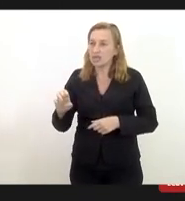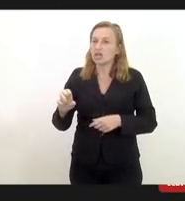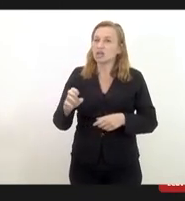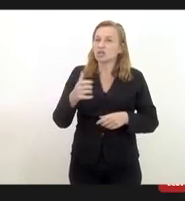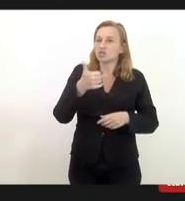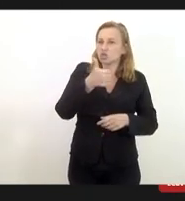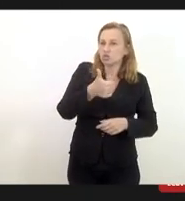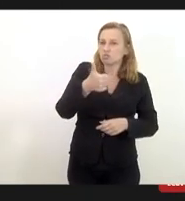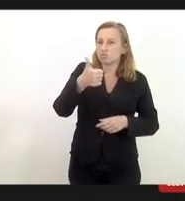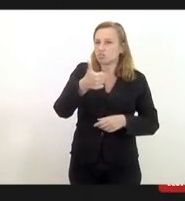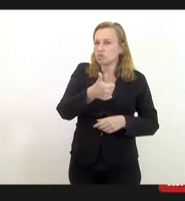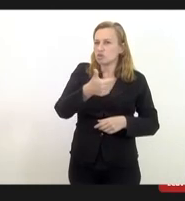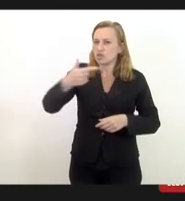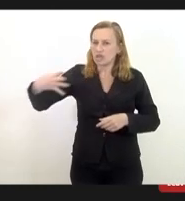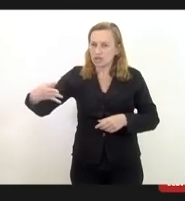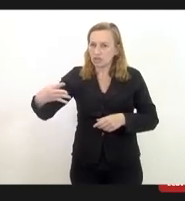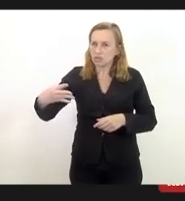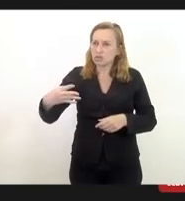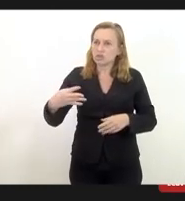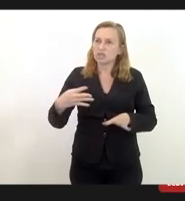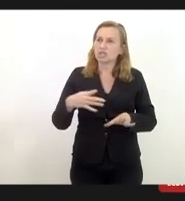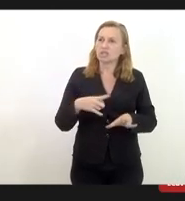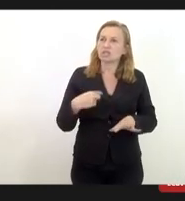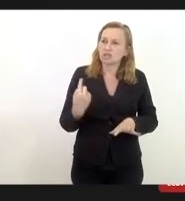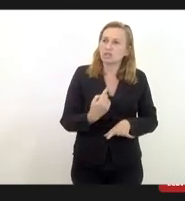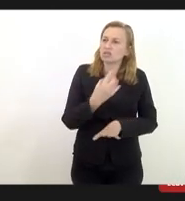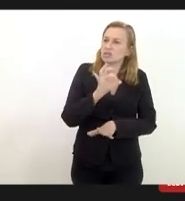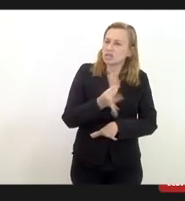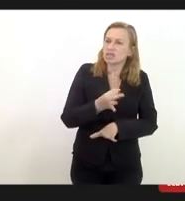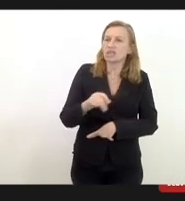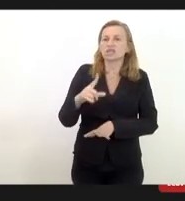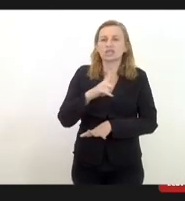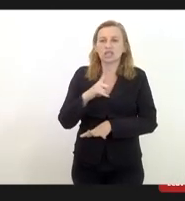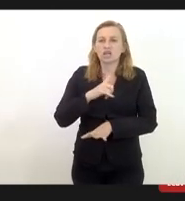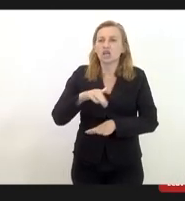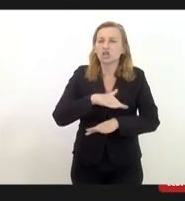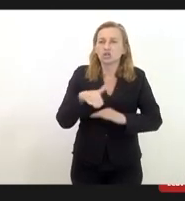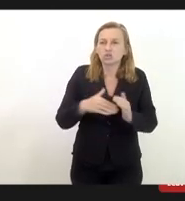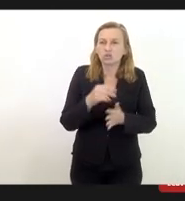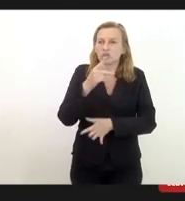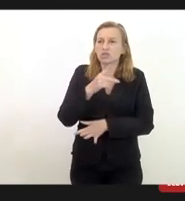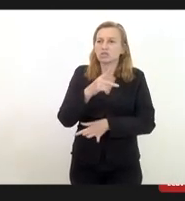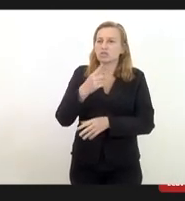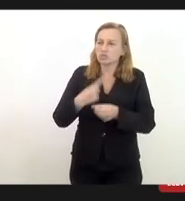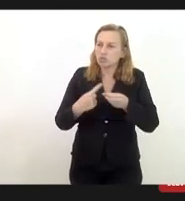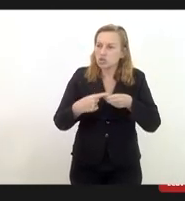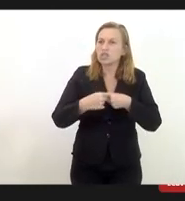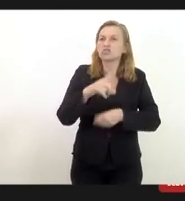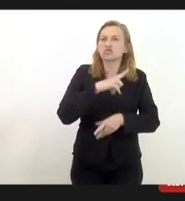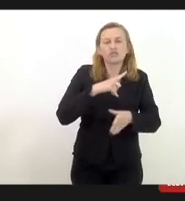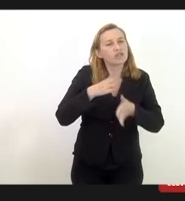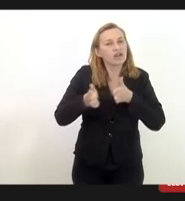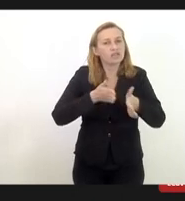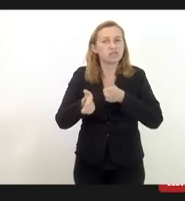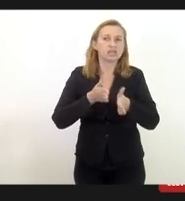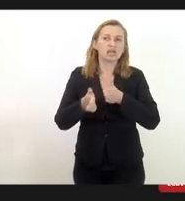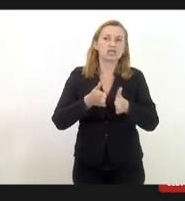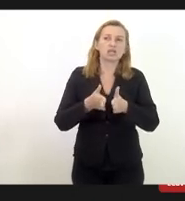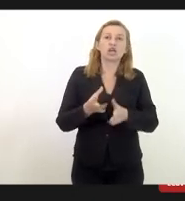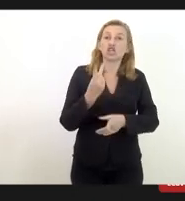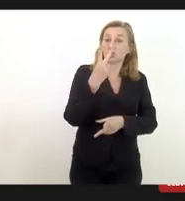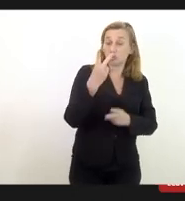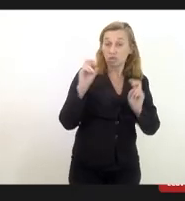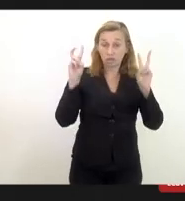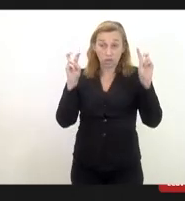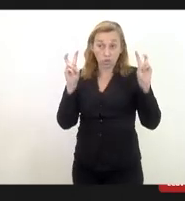2014, em que a gente garantia que todos os municípios tivessem acesso em duas